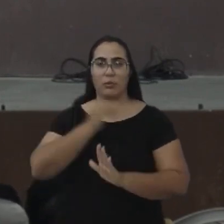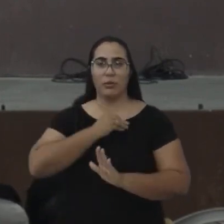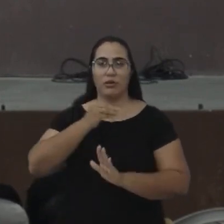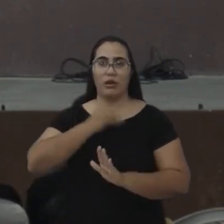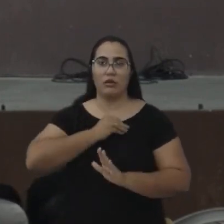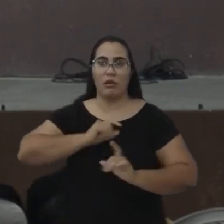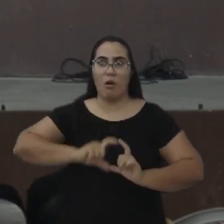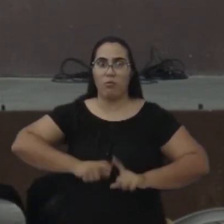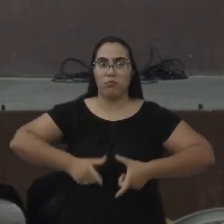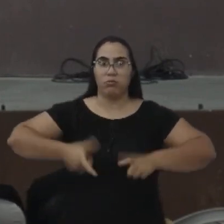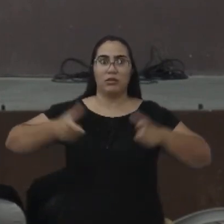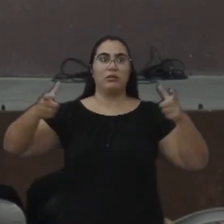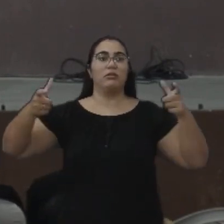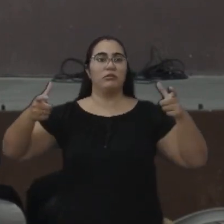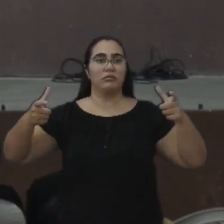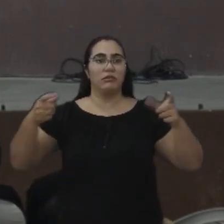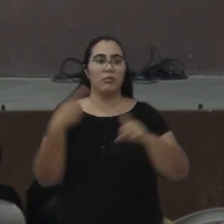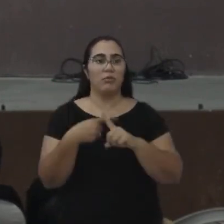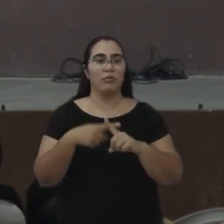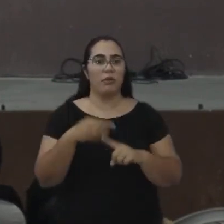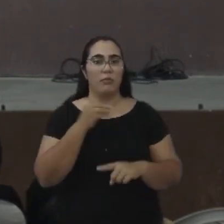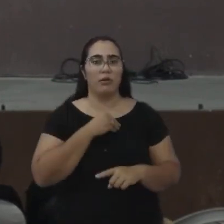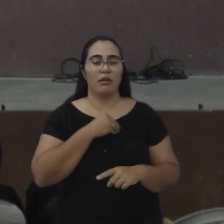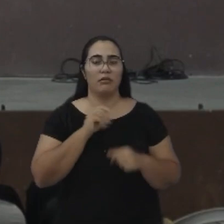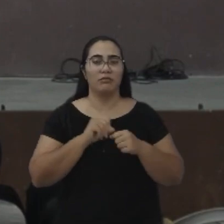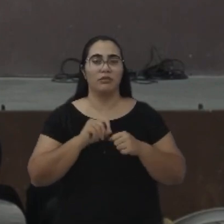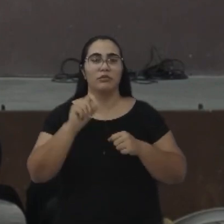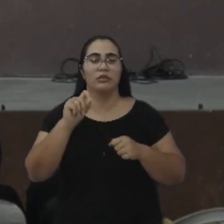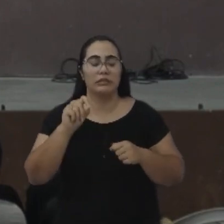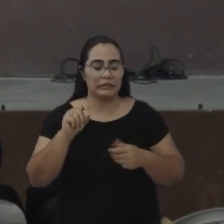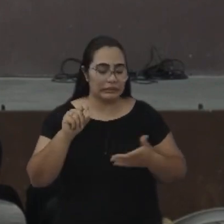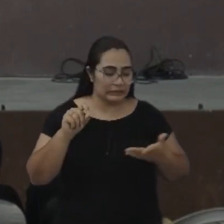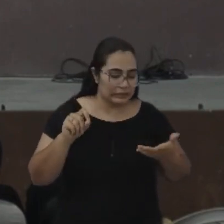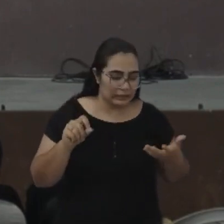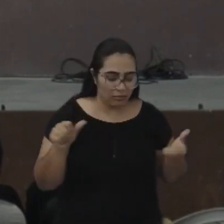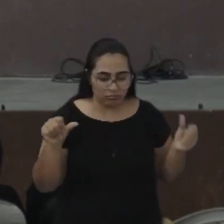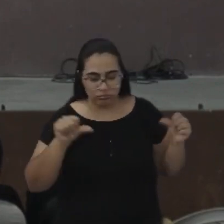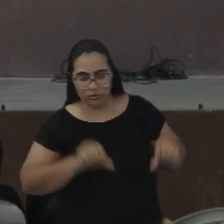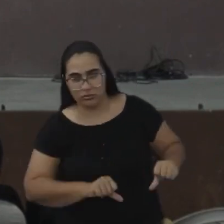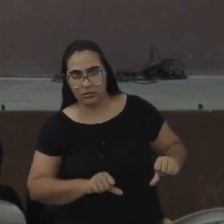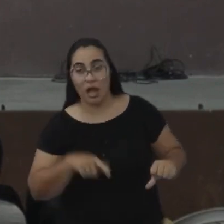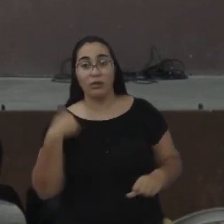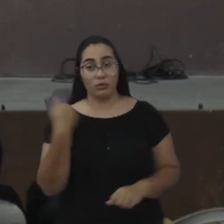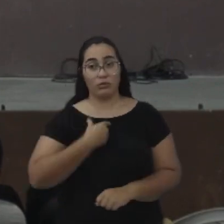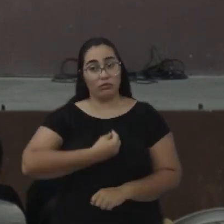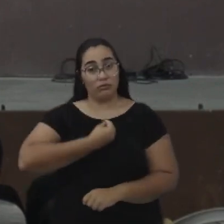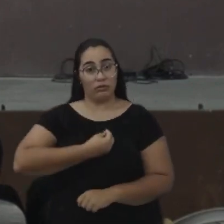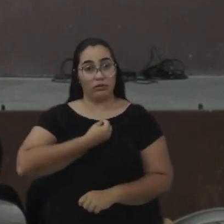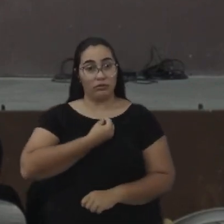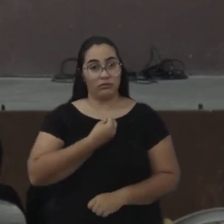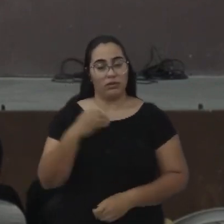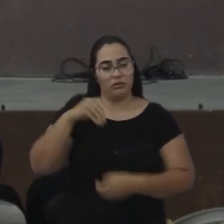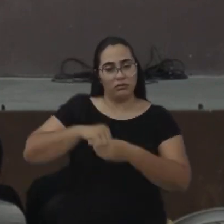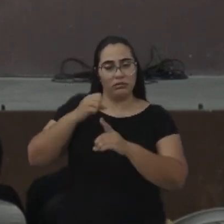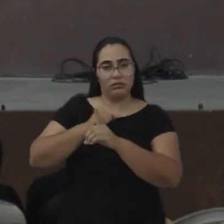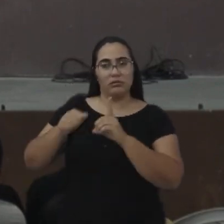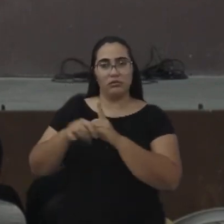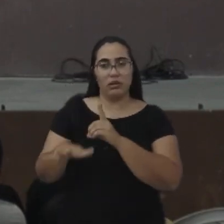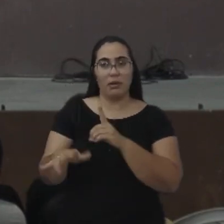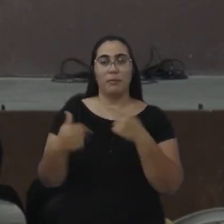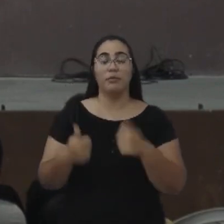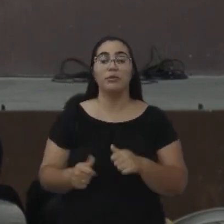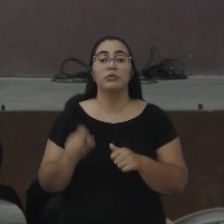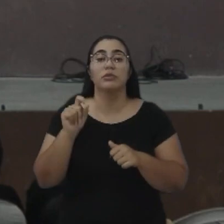efeito apodrecedor do pecado. Nossa existência na sociedade onde Deus nos colocar deve ser um